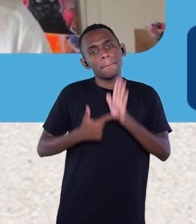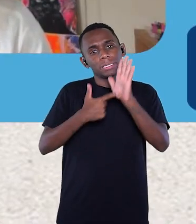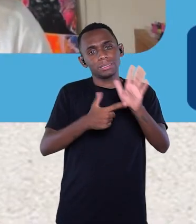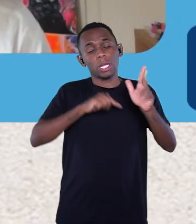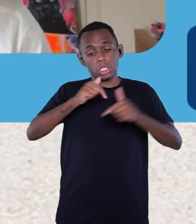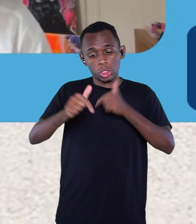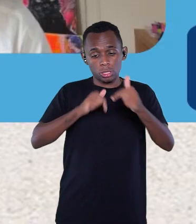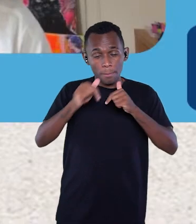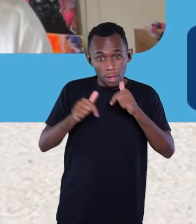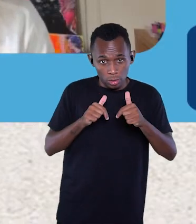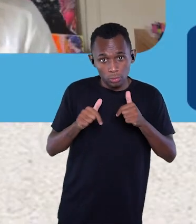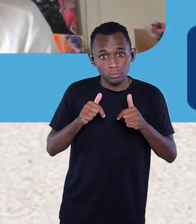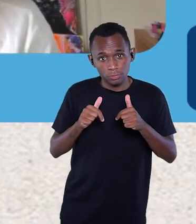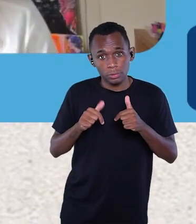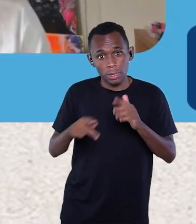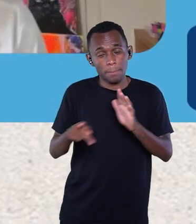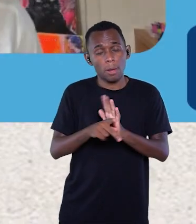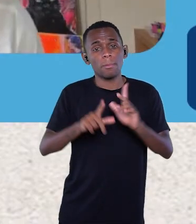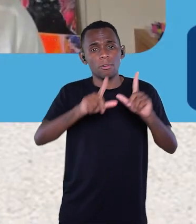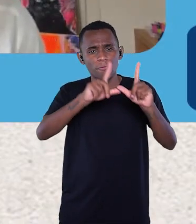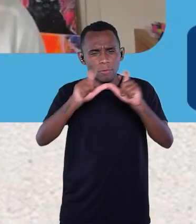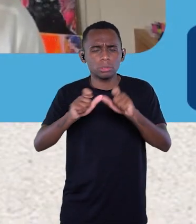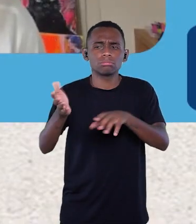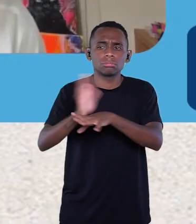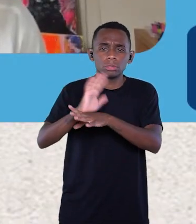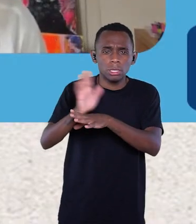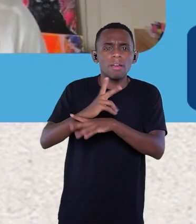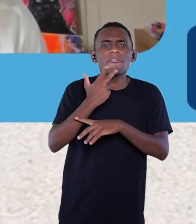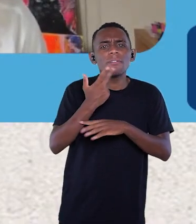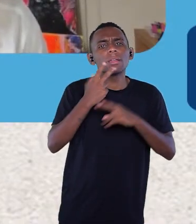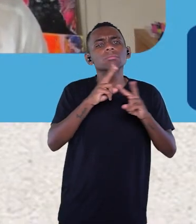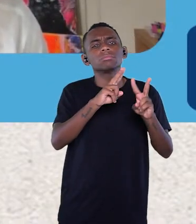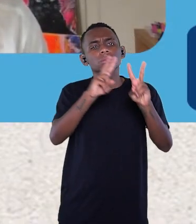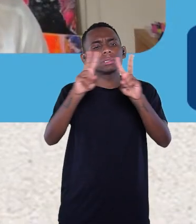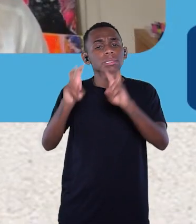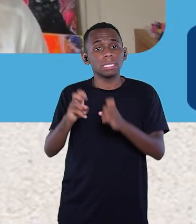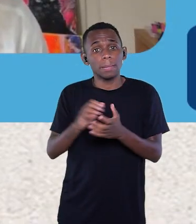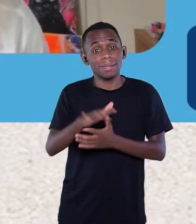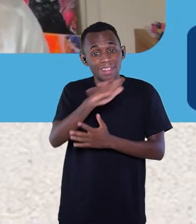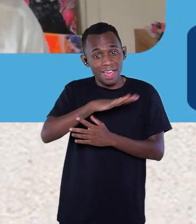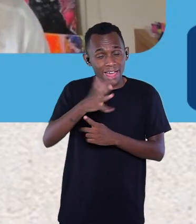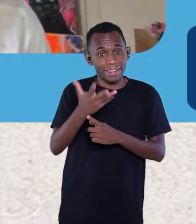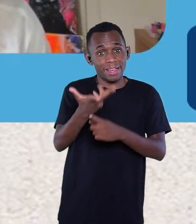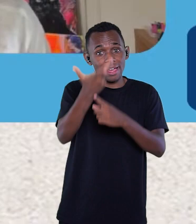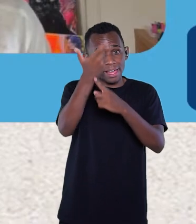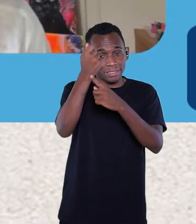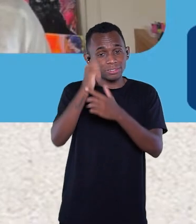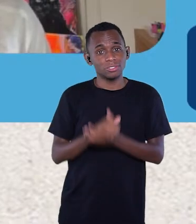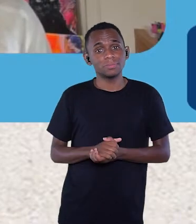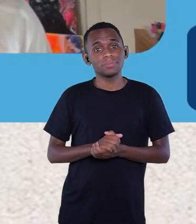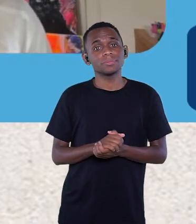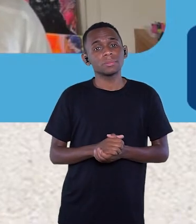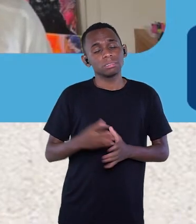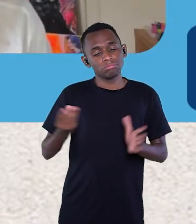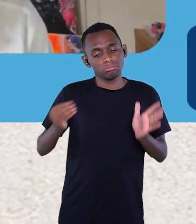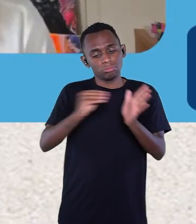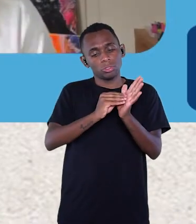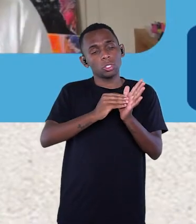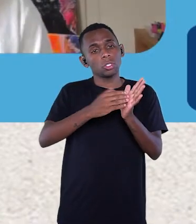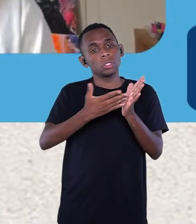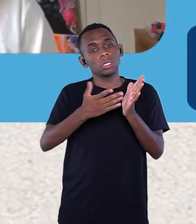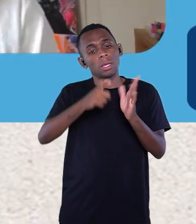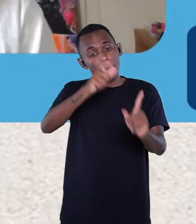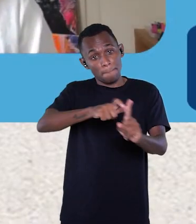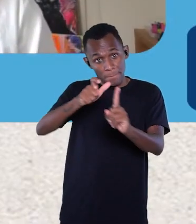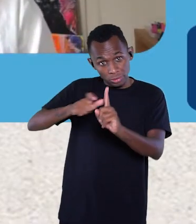trabalho de fotografia, de cinema. Vamos falar um pouquinho dessas artes que você traz no livro também,